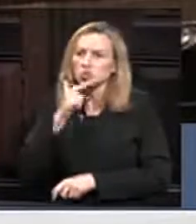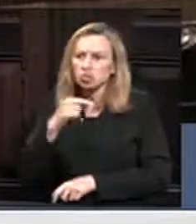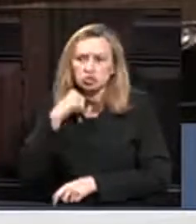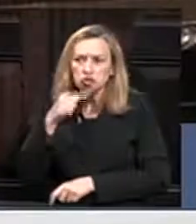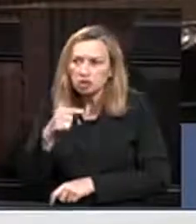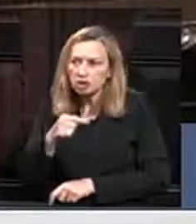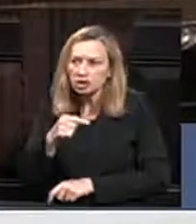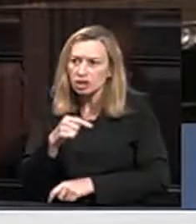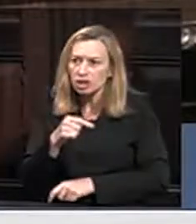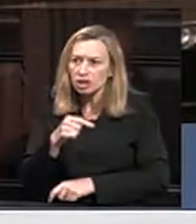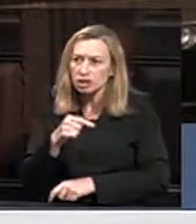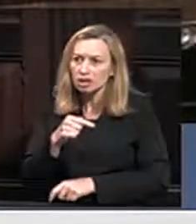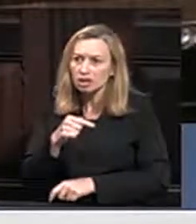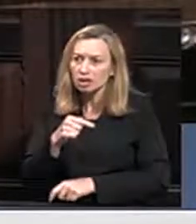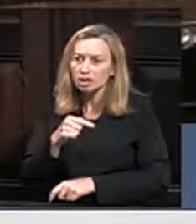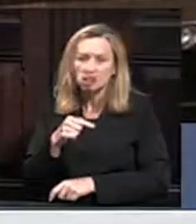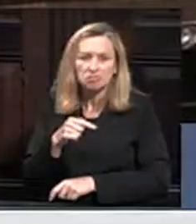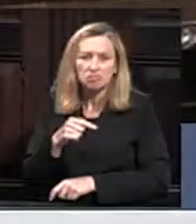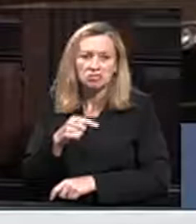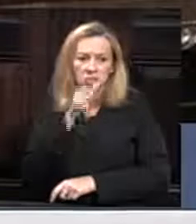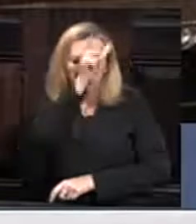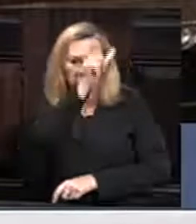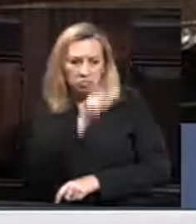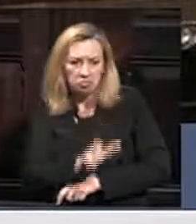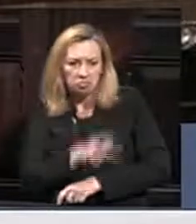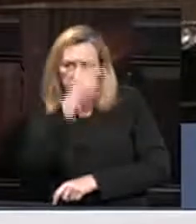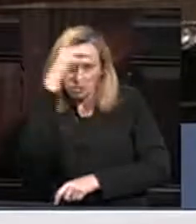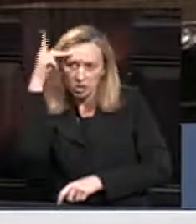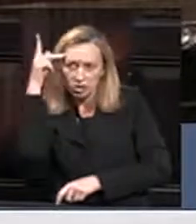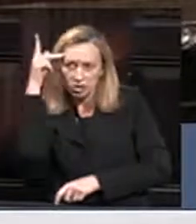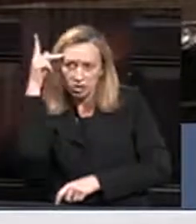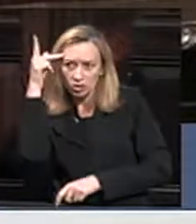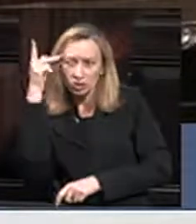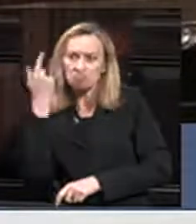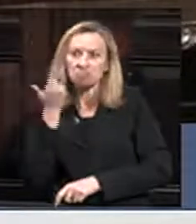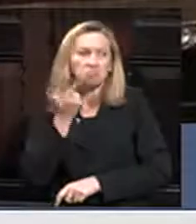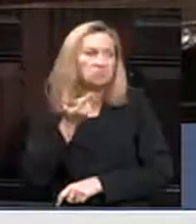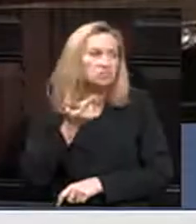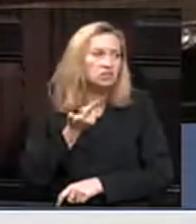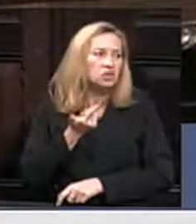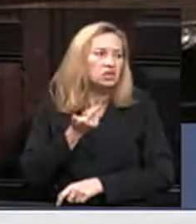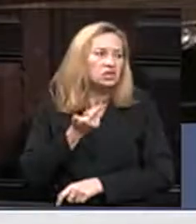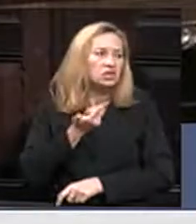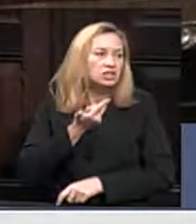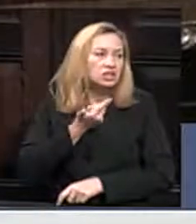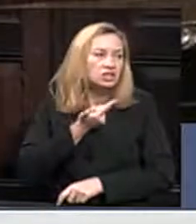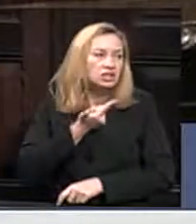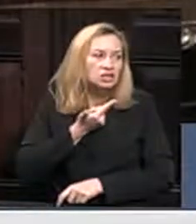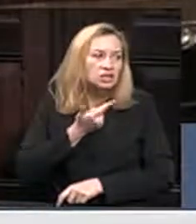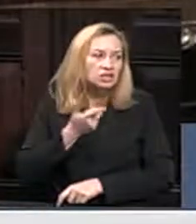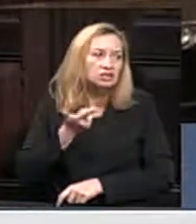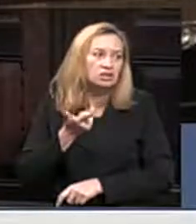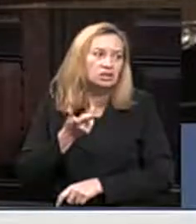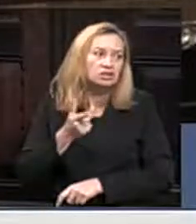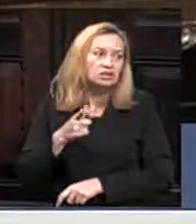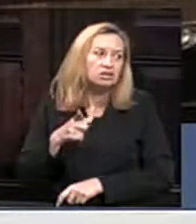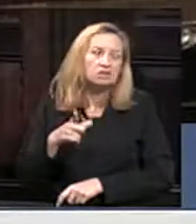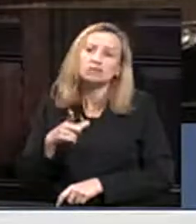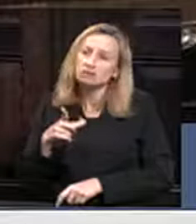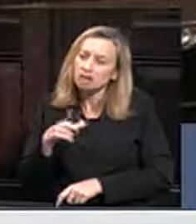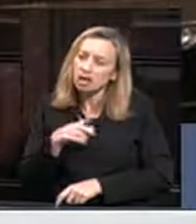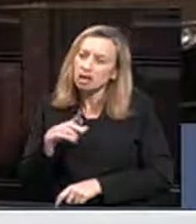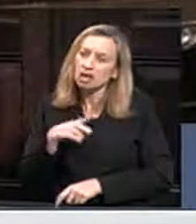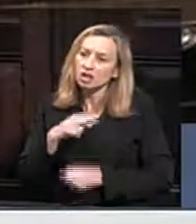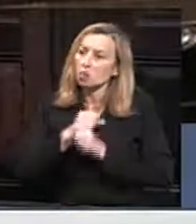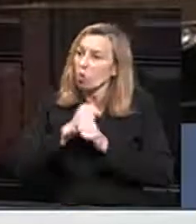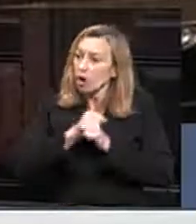de que essa pessoa teria, sobretudo no ano de 2019, um ano